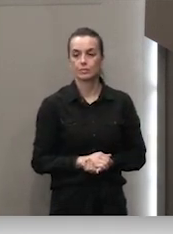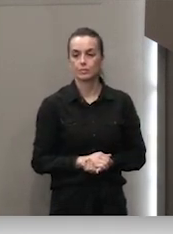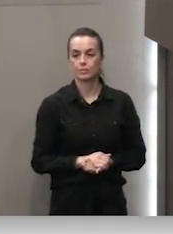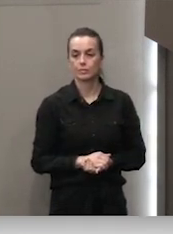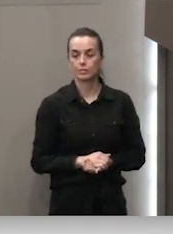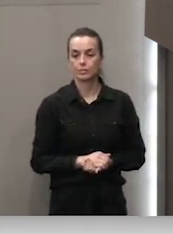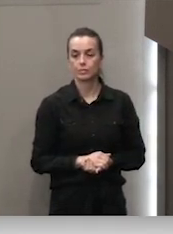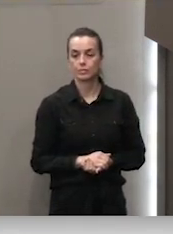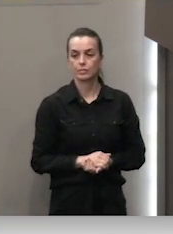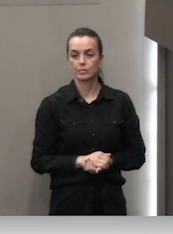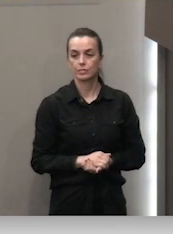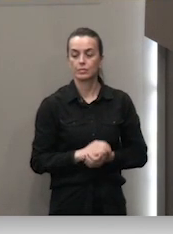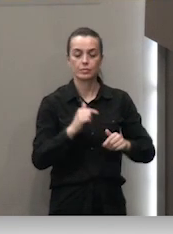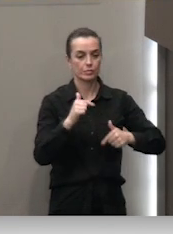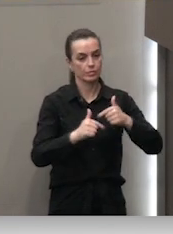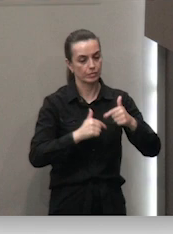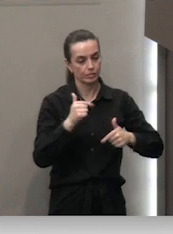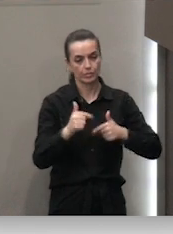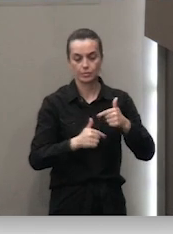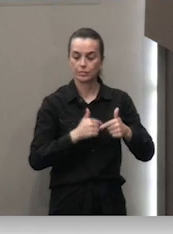fazendo trabalho.